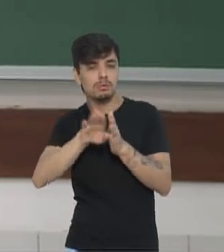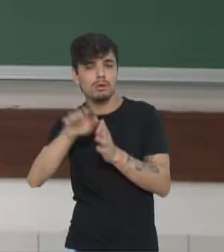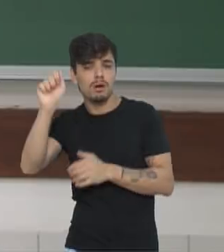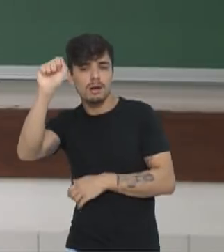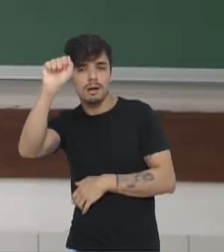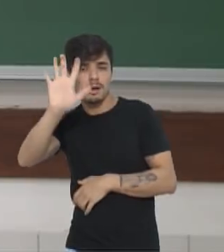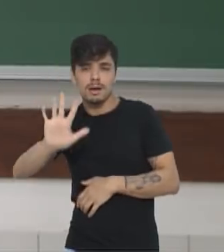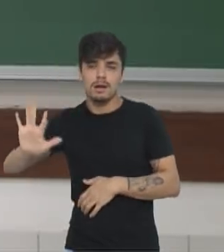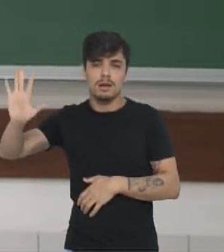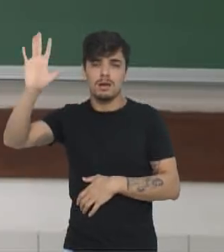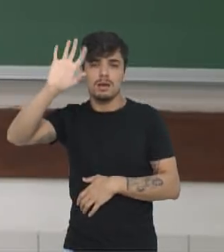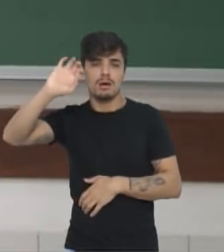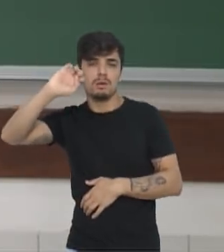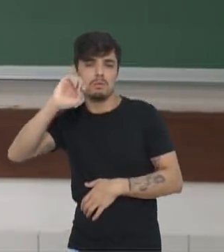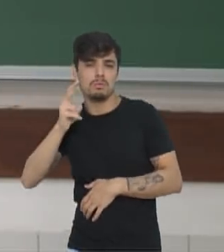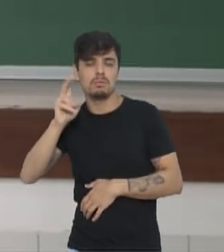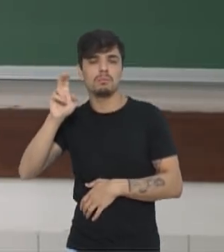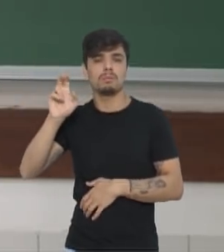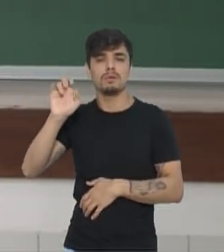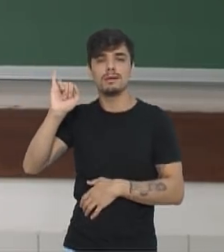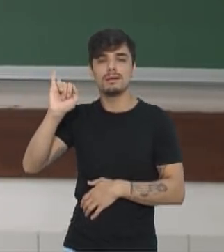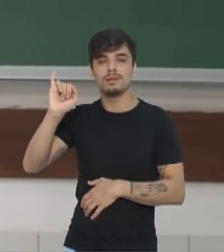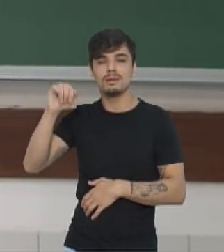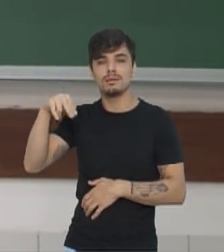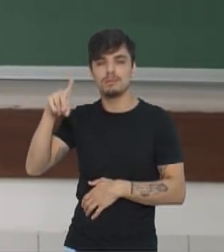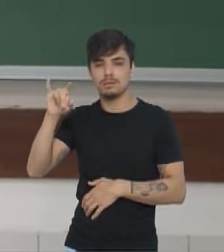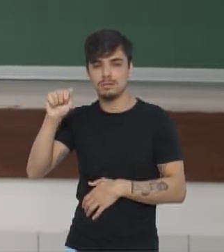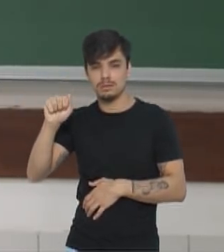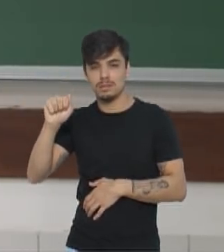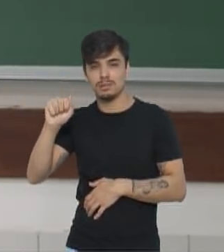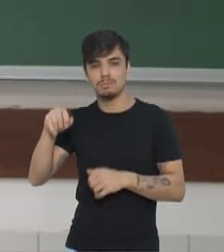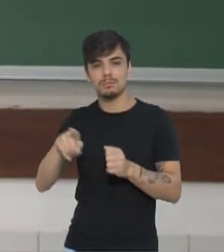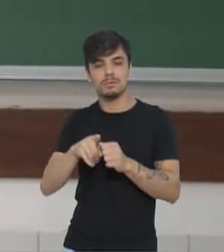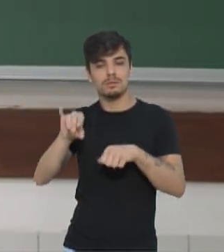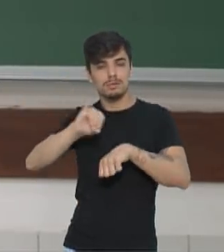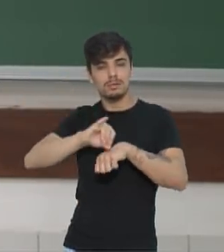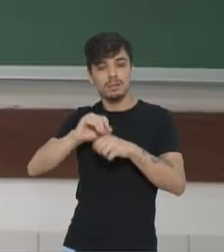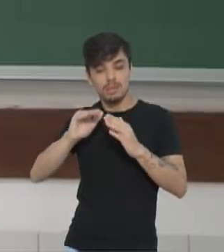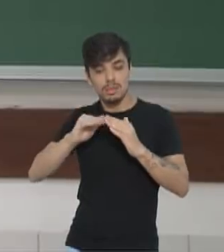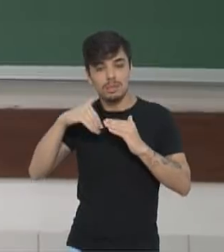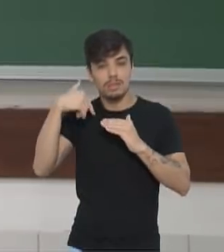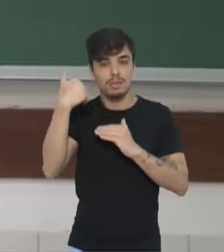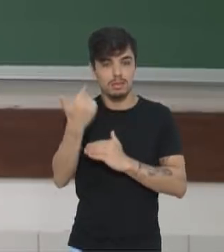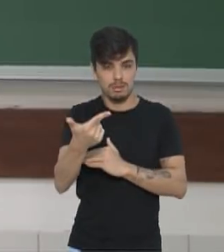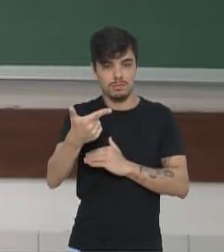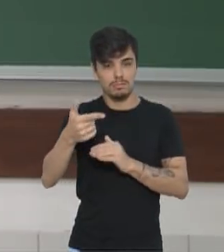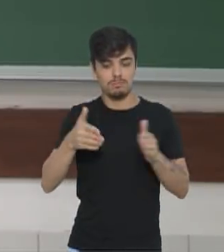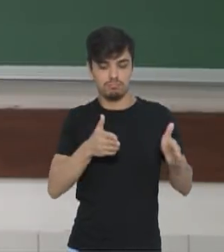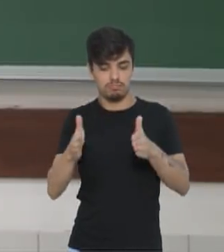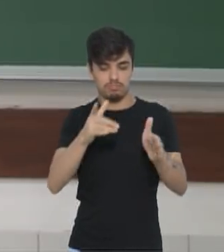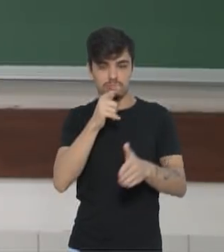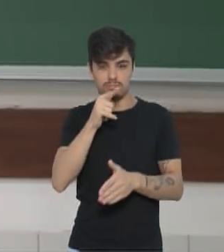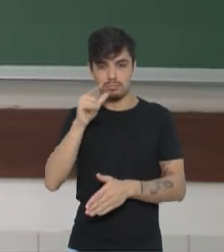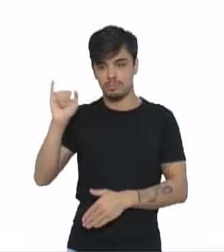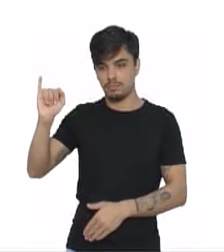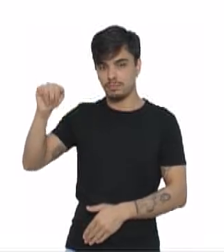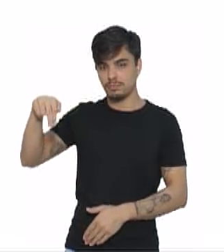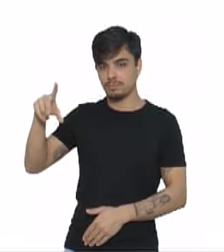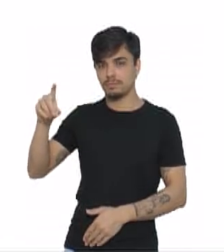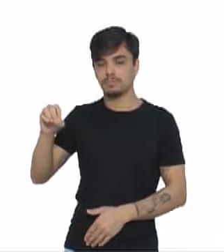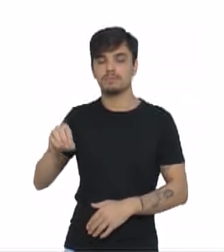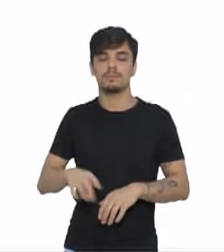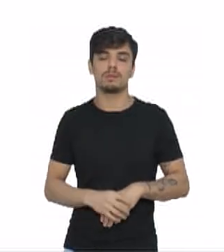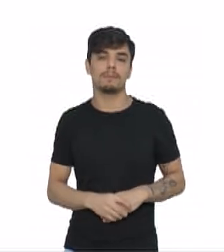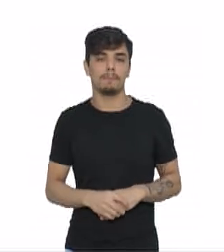nas Índias Orientais, em tudo aquilo que vinha depois do rio Indo. Certo? E os povos que